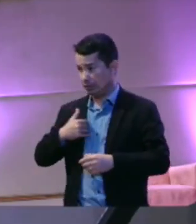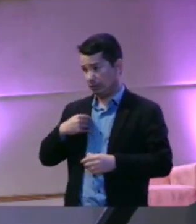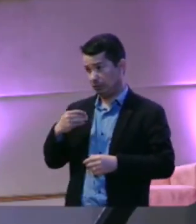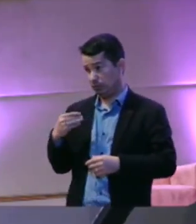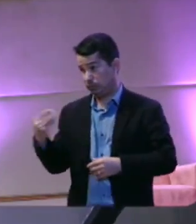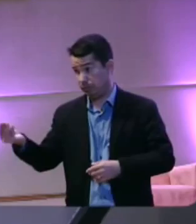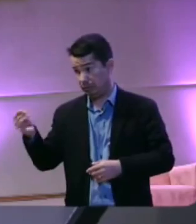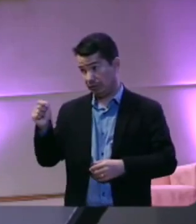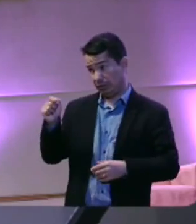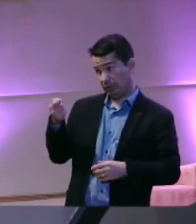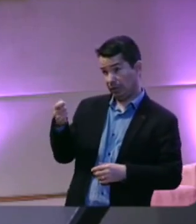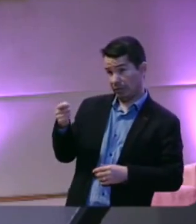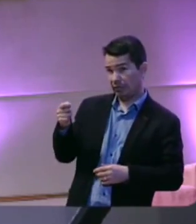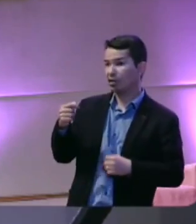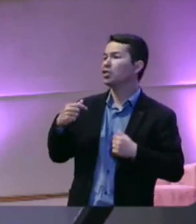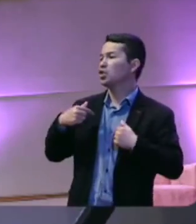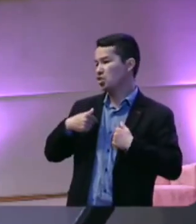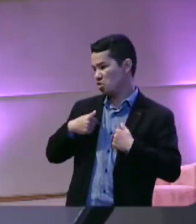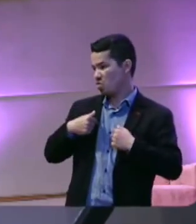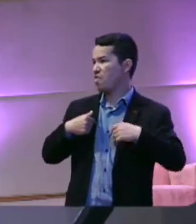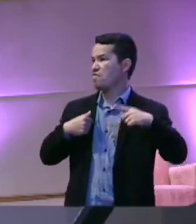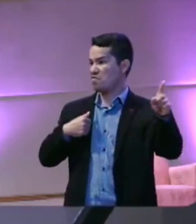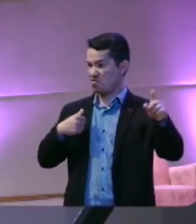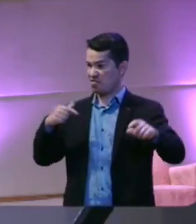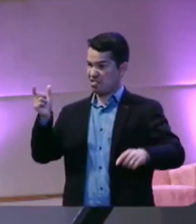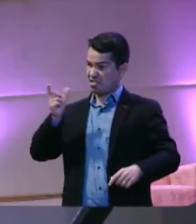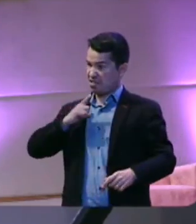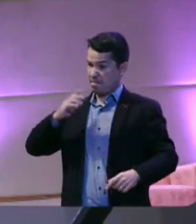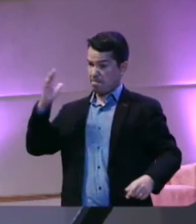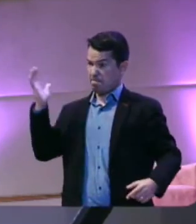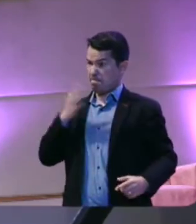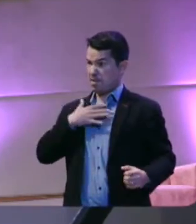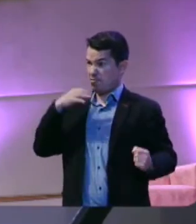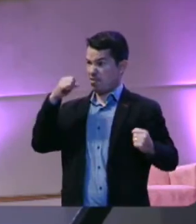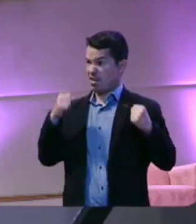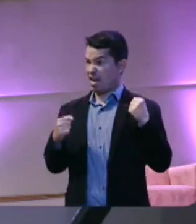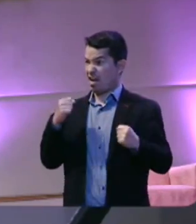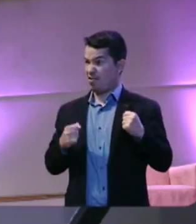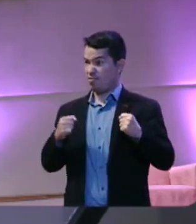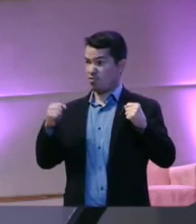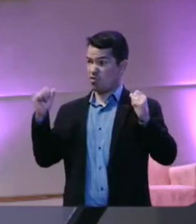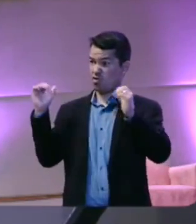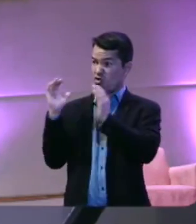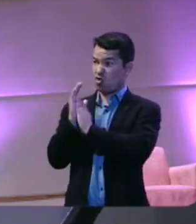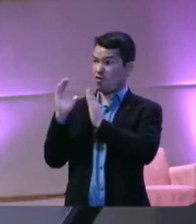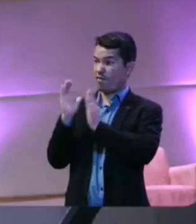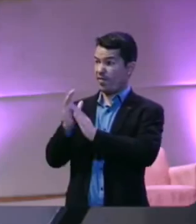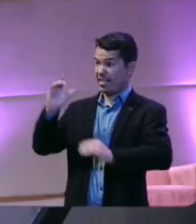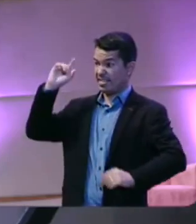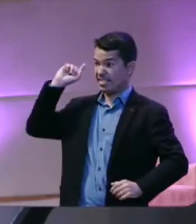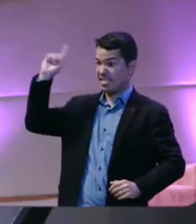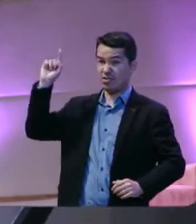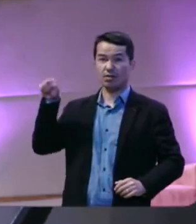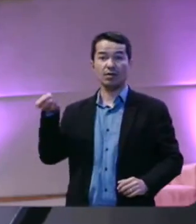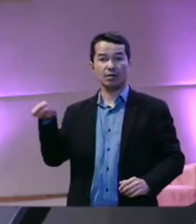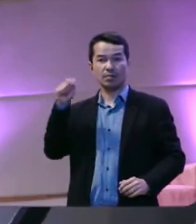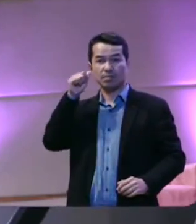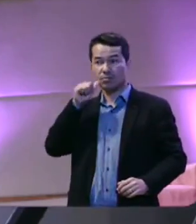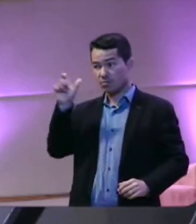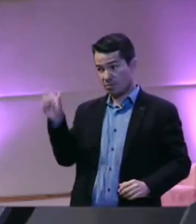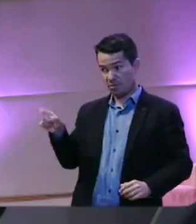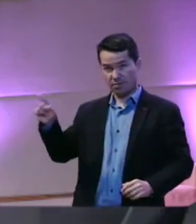esse carro, eu vou estar com o meu estacionado aqui, para a honra e a glória do nome de Jesus. E ela disse: amém.